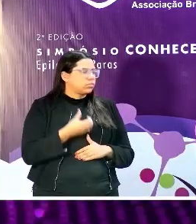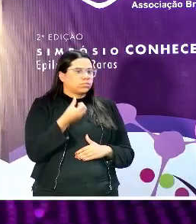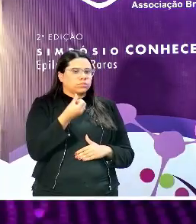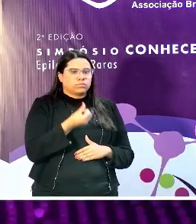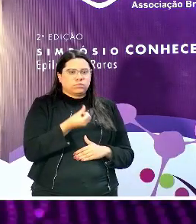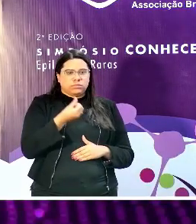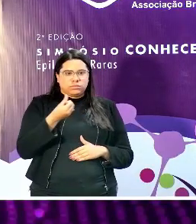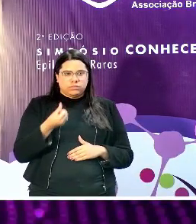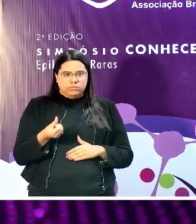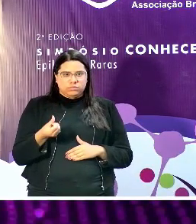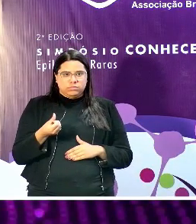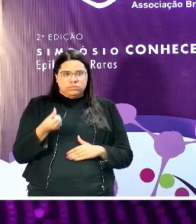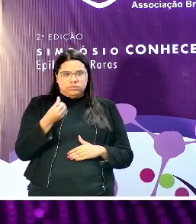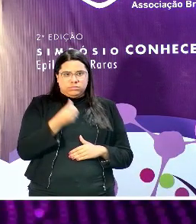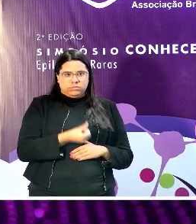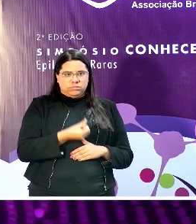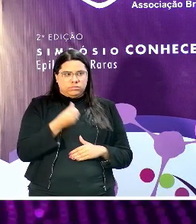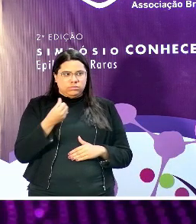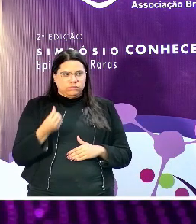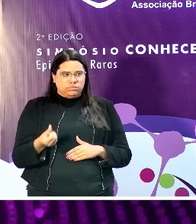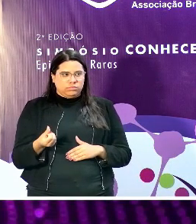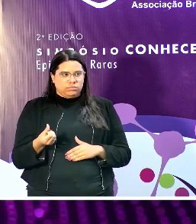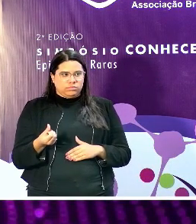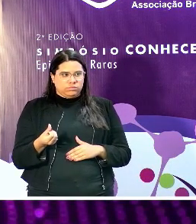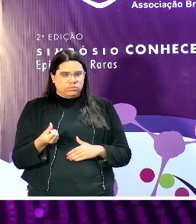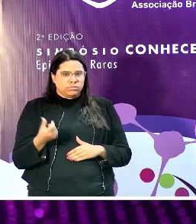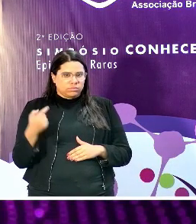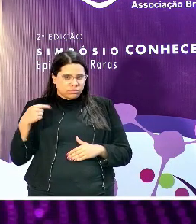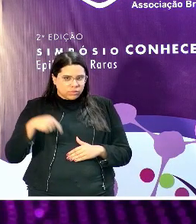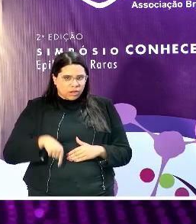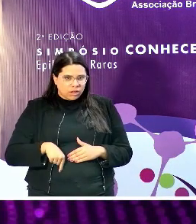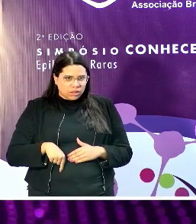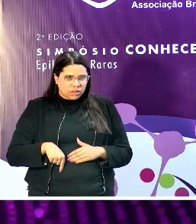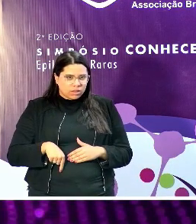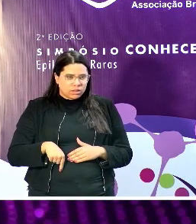Número 66. Está aqui?